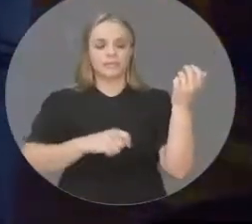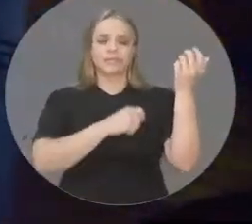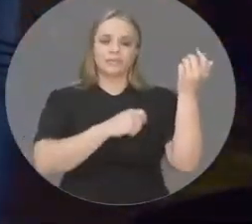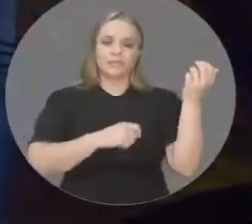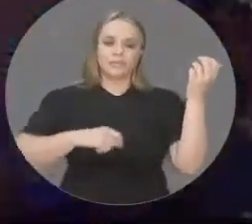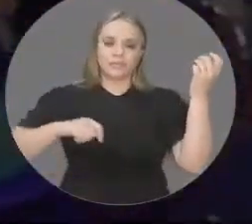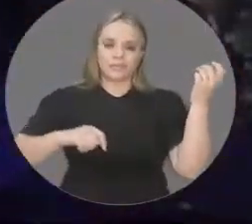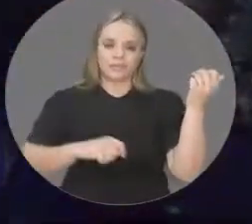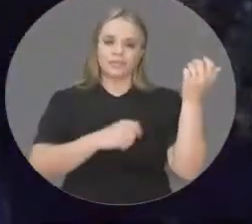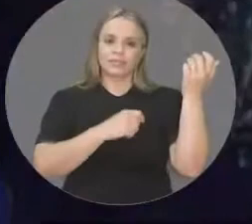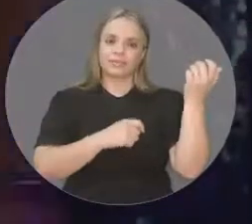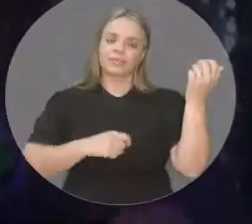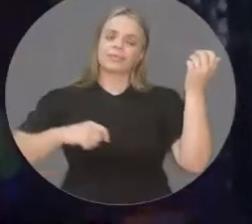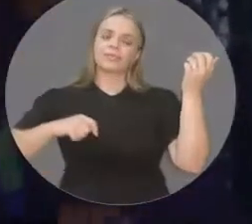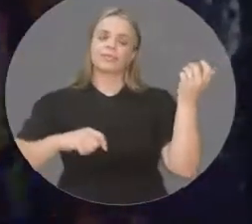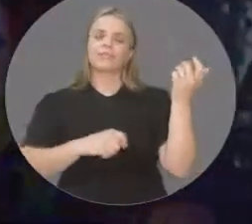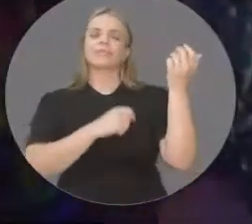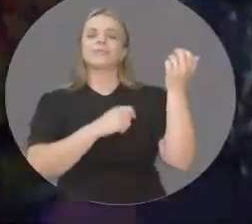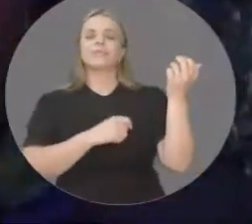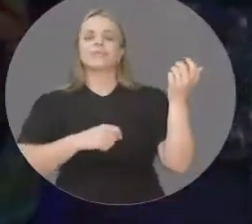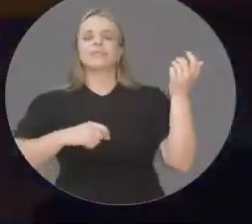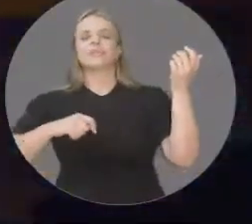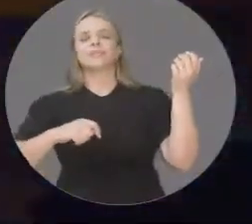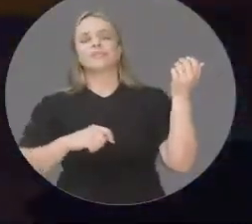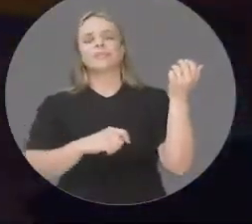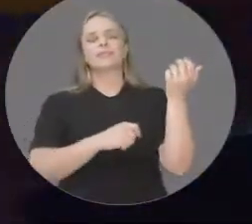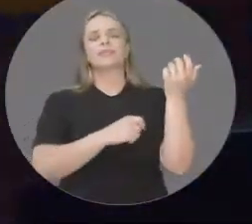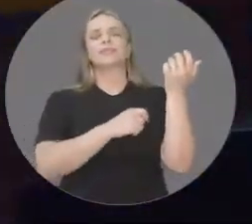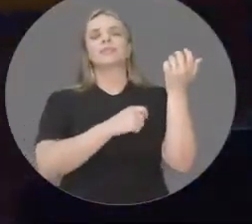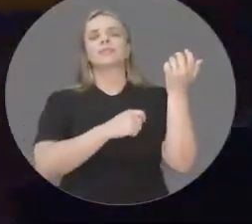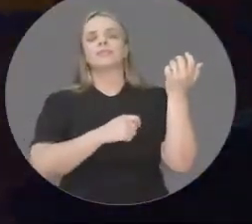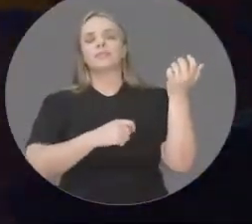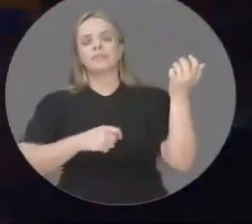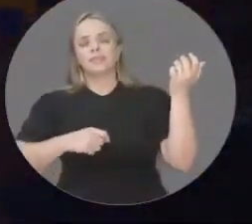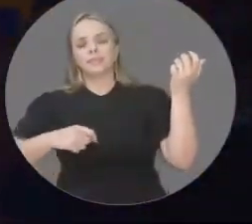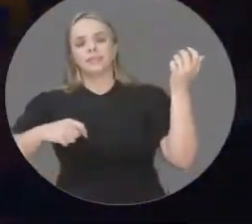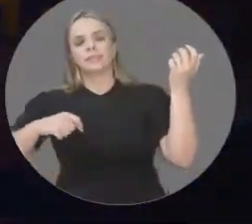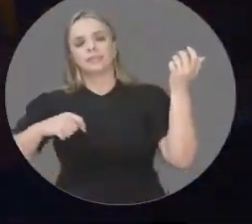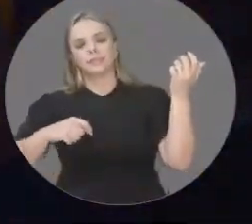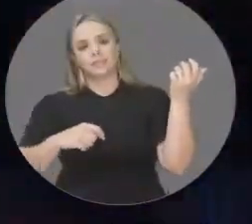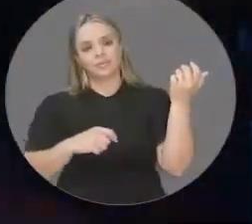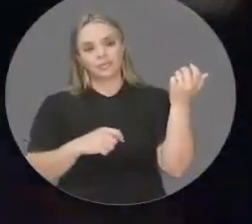A casa, cama, cortado. Dona Leti, venha ver, Dona Leti, venha ver.